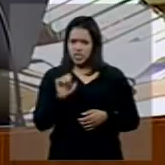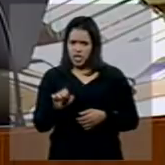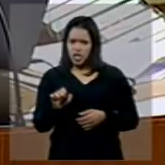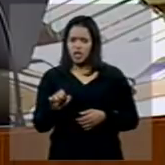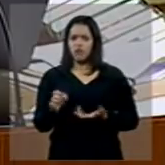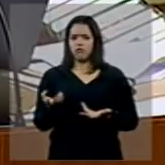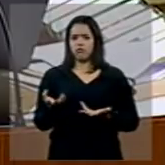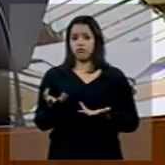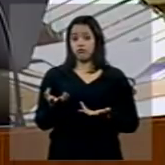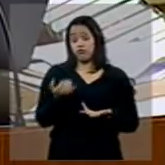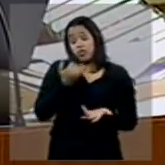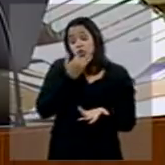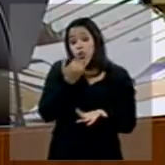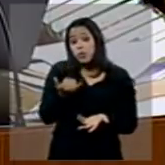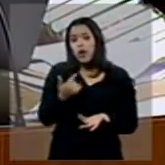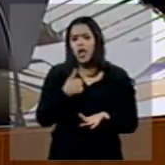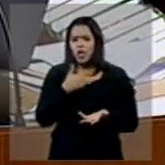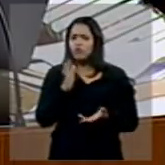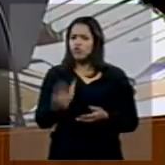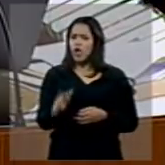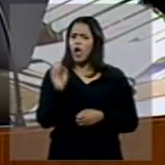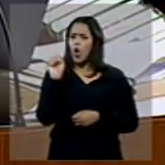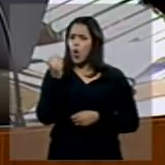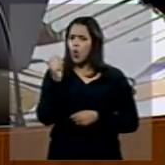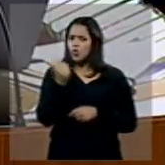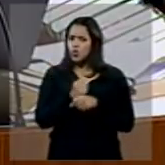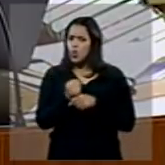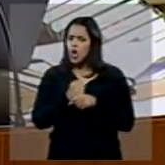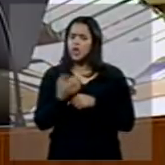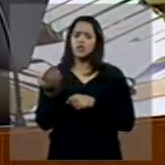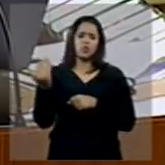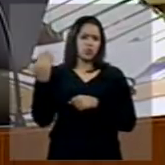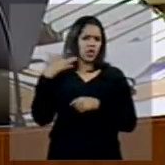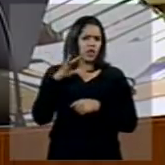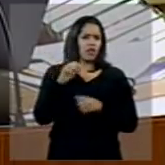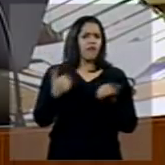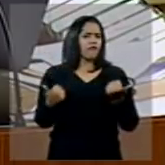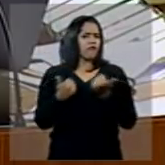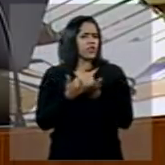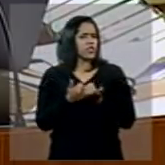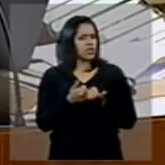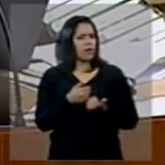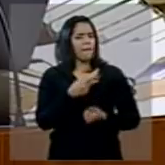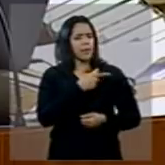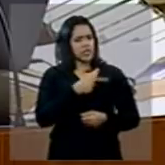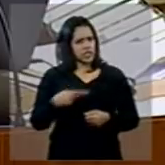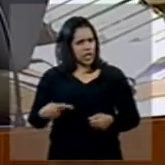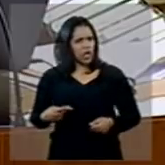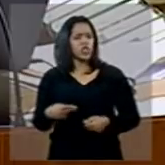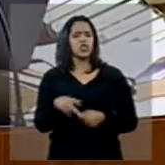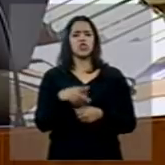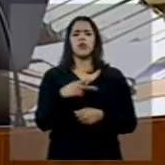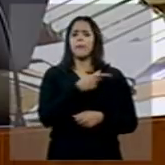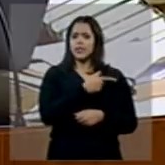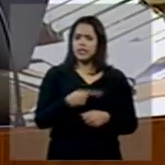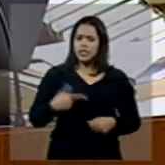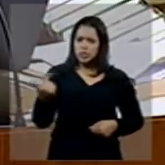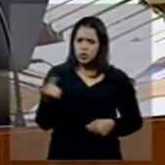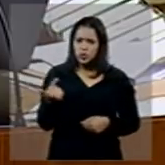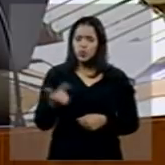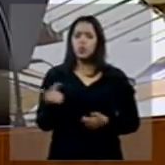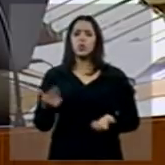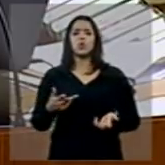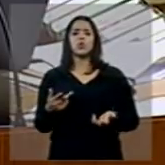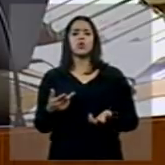exequível, porque passei 8 anos no TSE, fui vice-presidente, presidente, presidi uma eleição